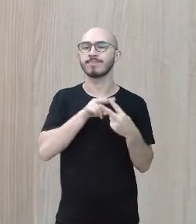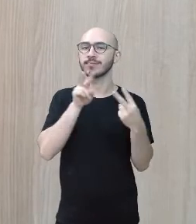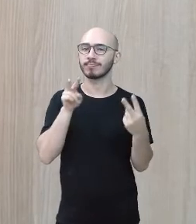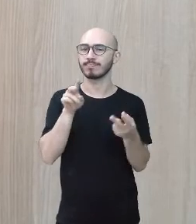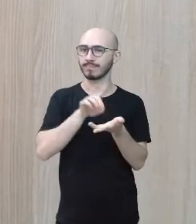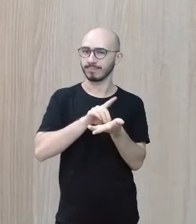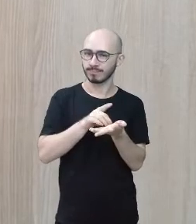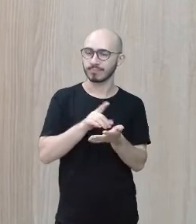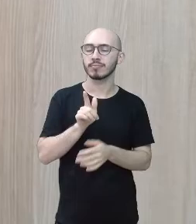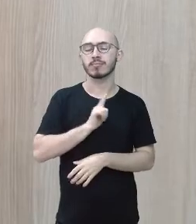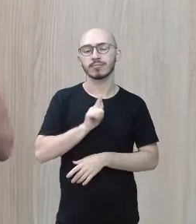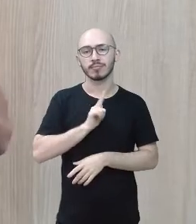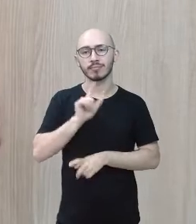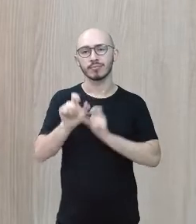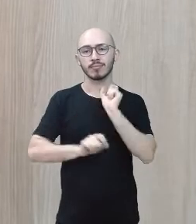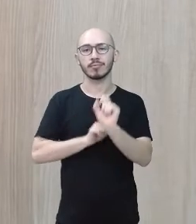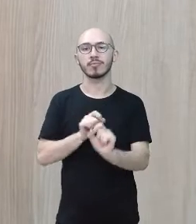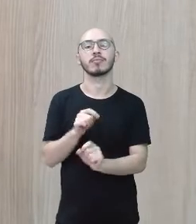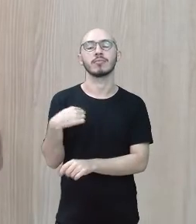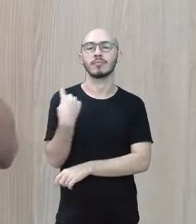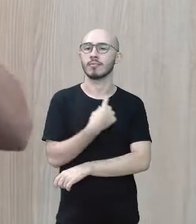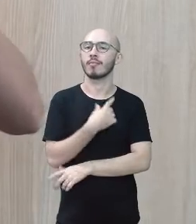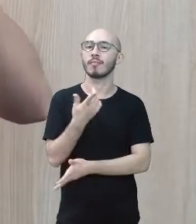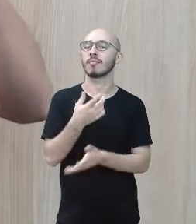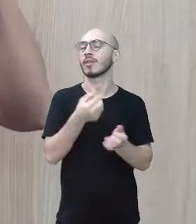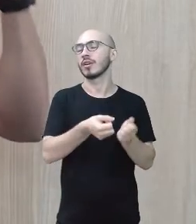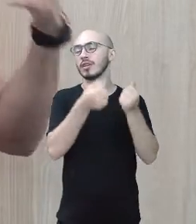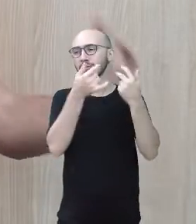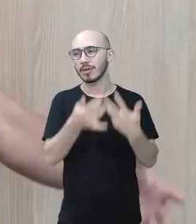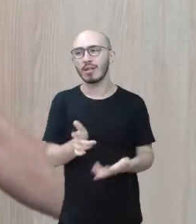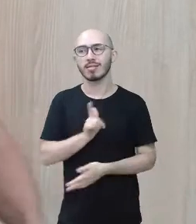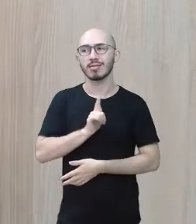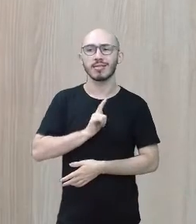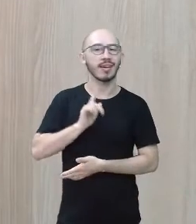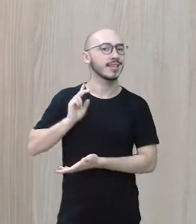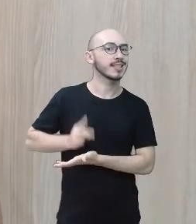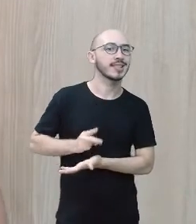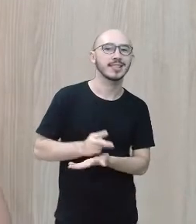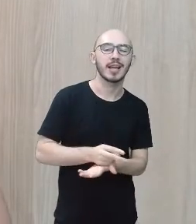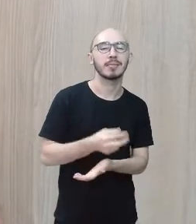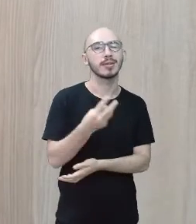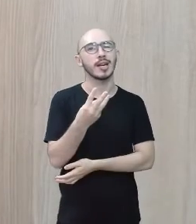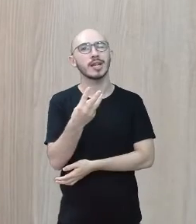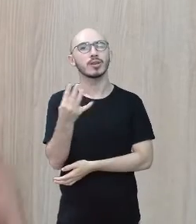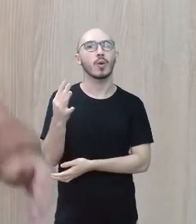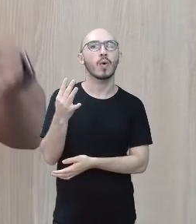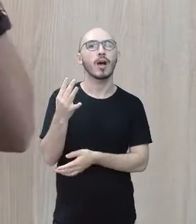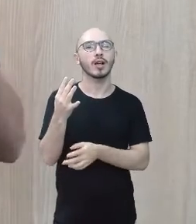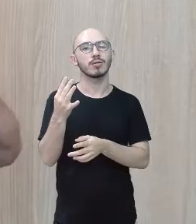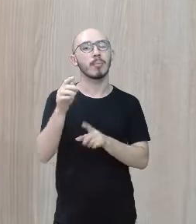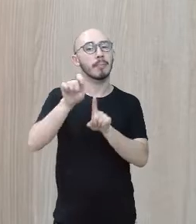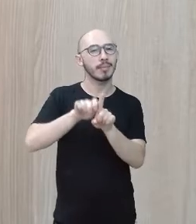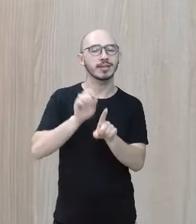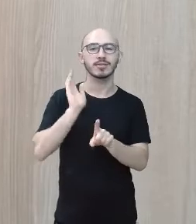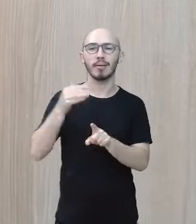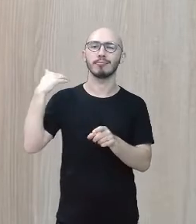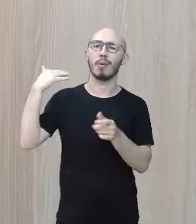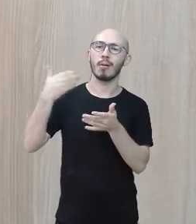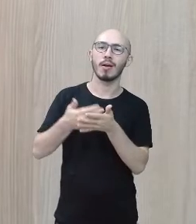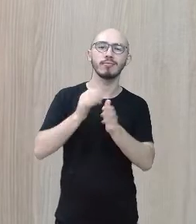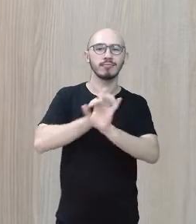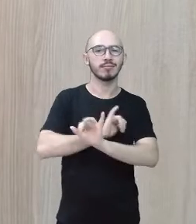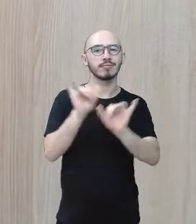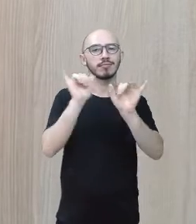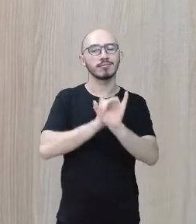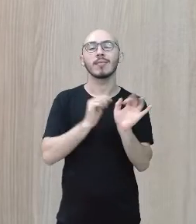Briane falou, tá? A gente vem falando aqui, Briane? Faz uns 3, 4 meses que a gente vem falando dessa questão dos